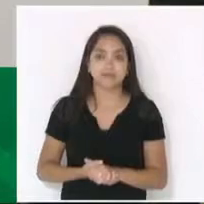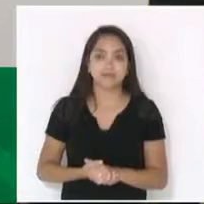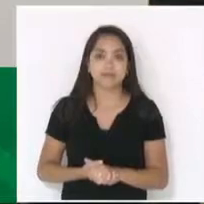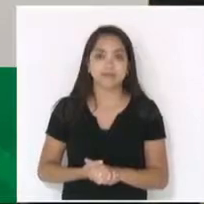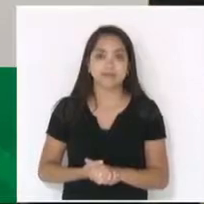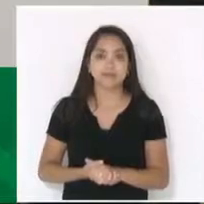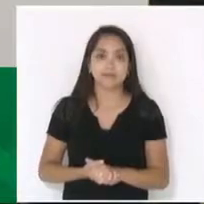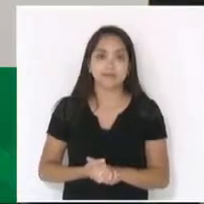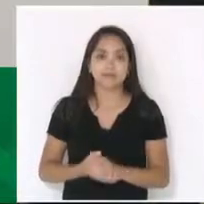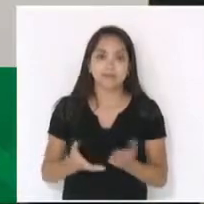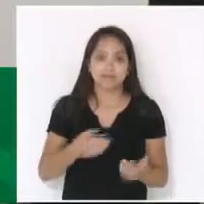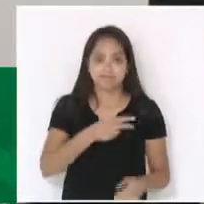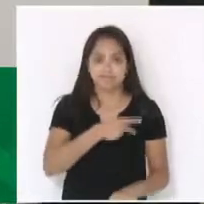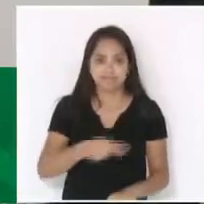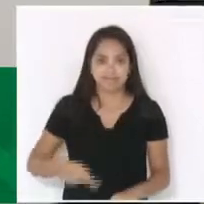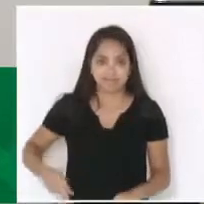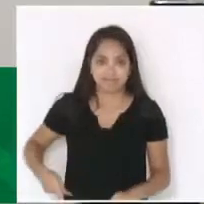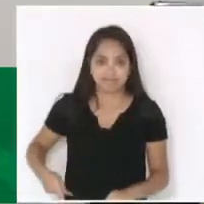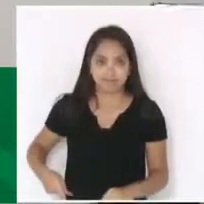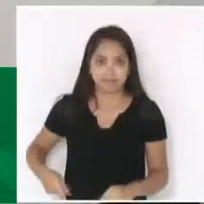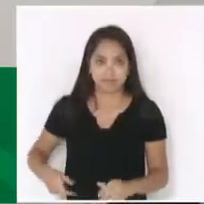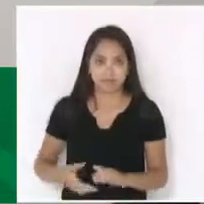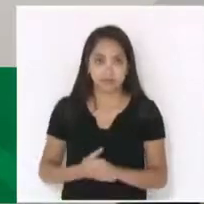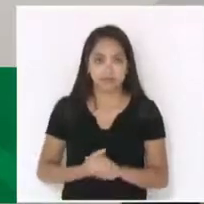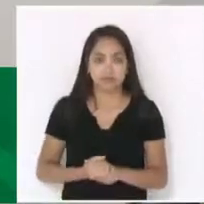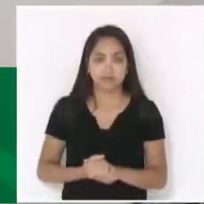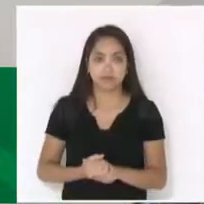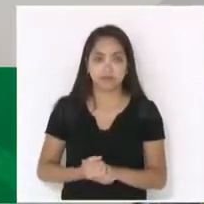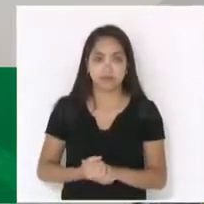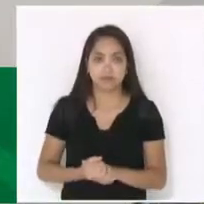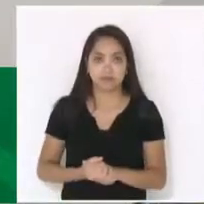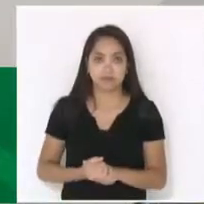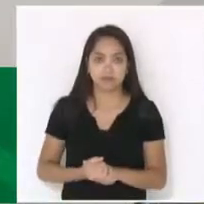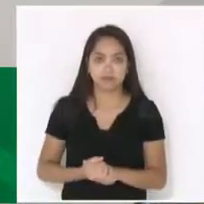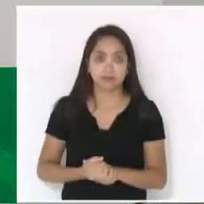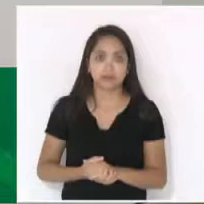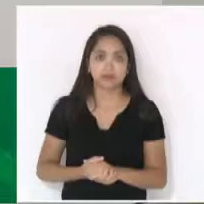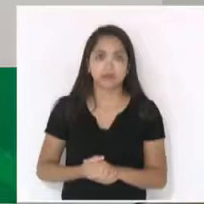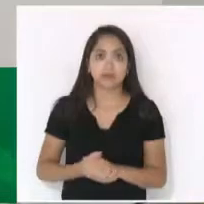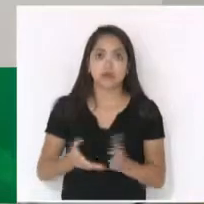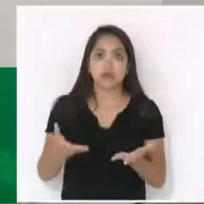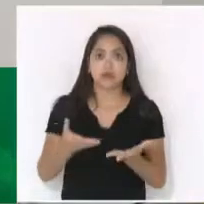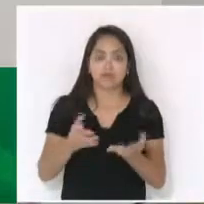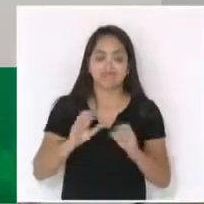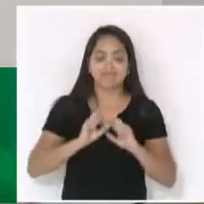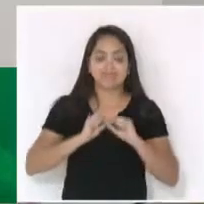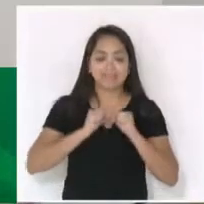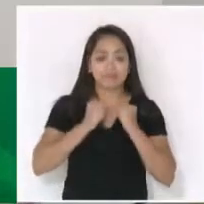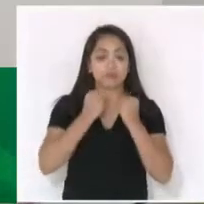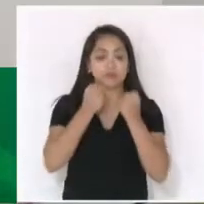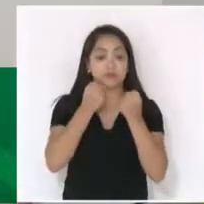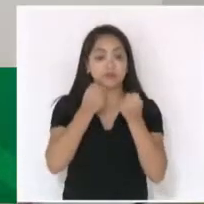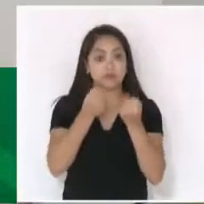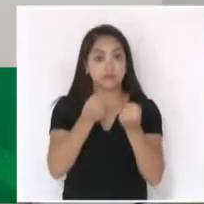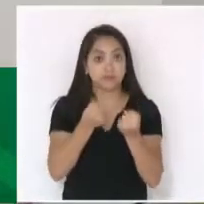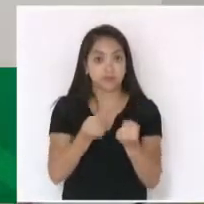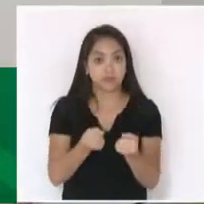seu presidente E aí e eu estou fazendo um esforço concentrado